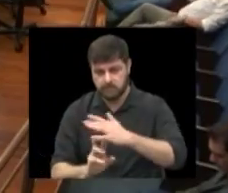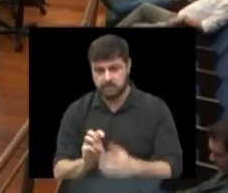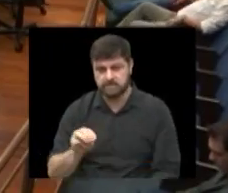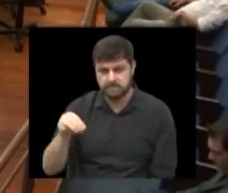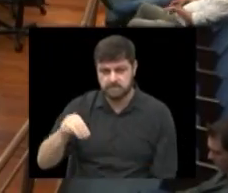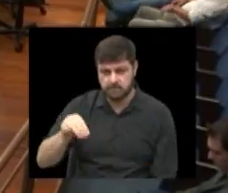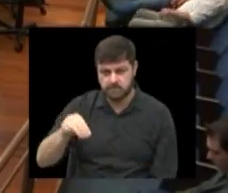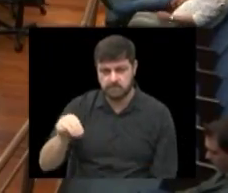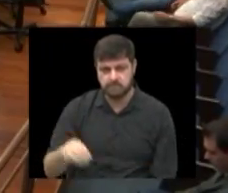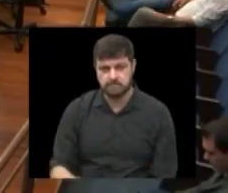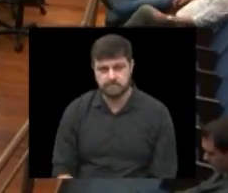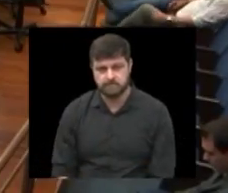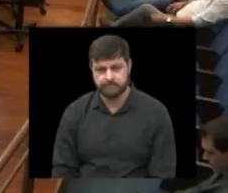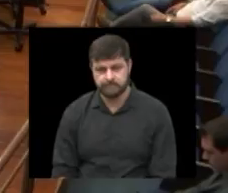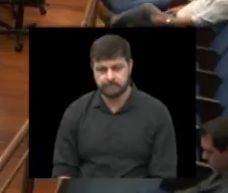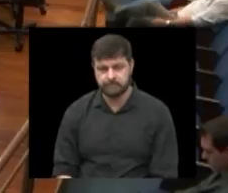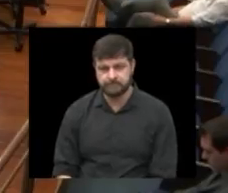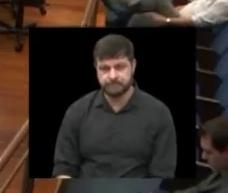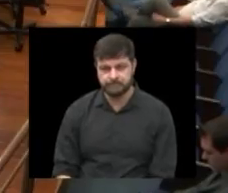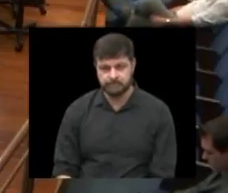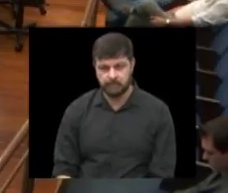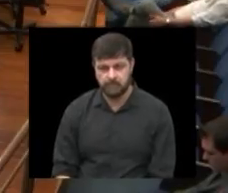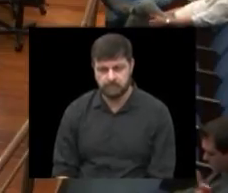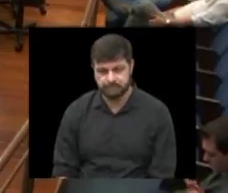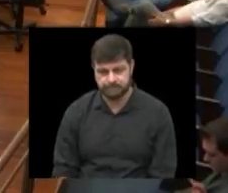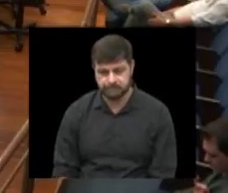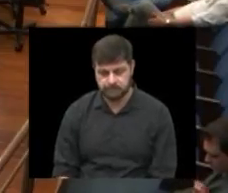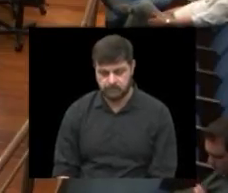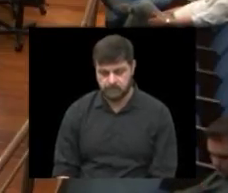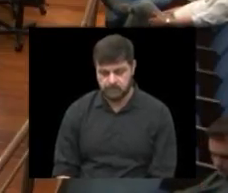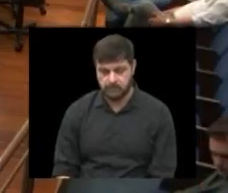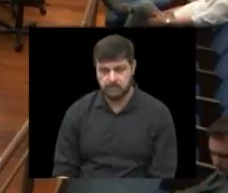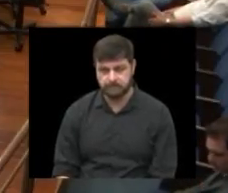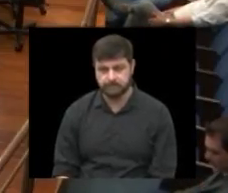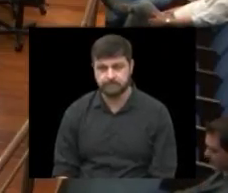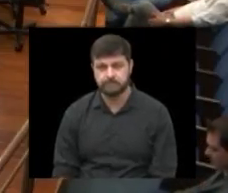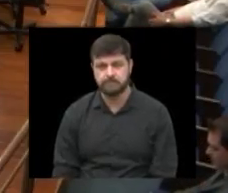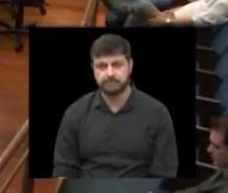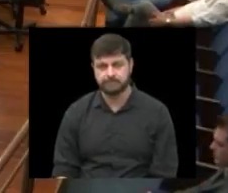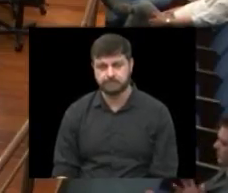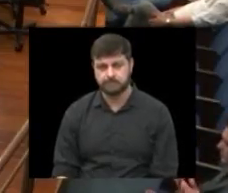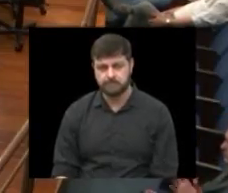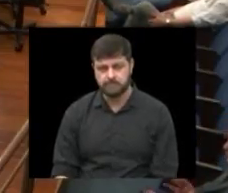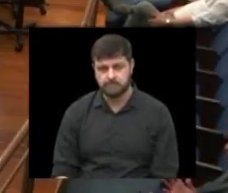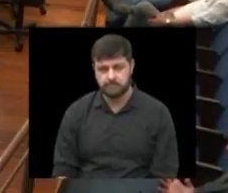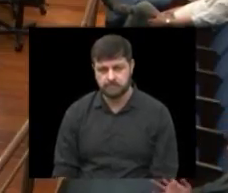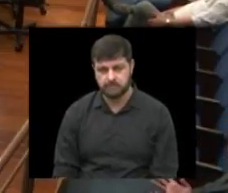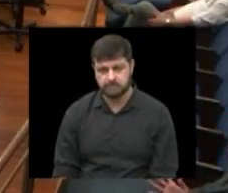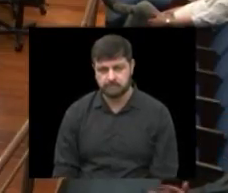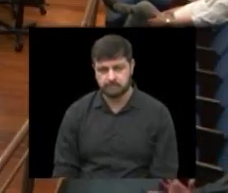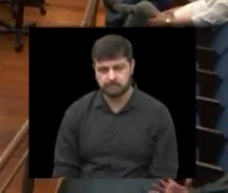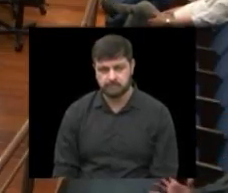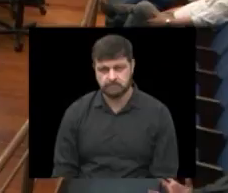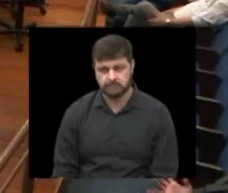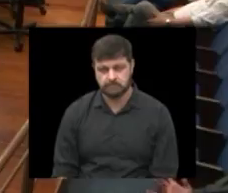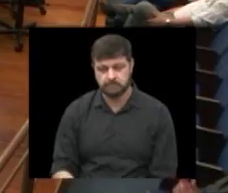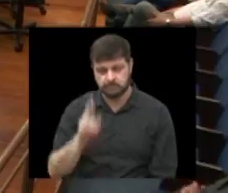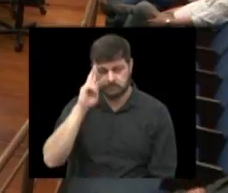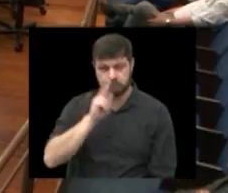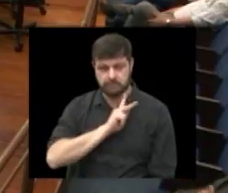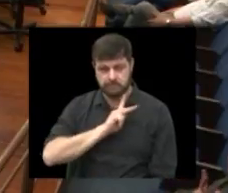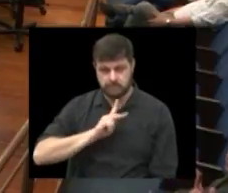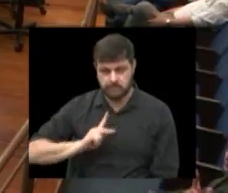sistema de microchip pajem cadastramento e castração de animais foi desenvolvido pela secretaria do verde e meio ambiente e desenvolvimento sustentável